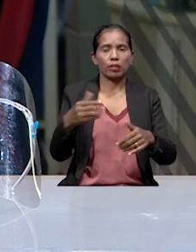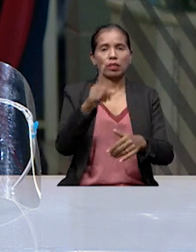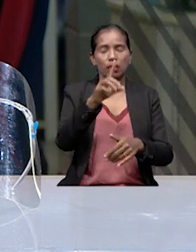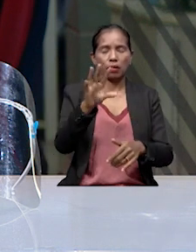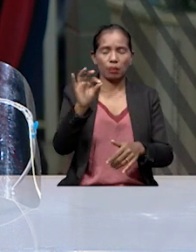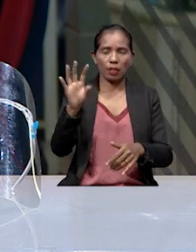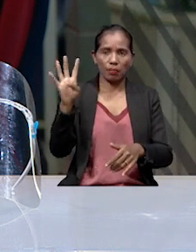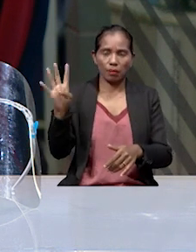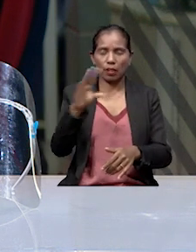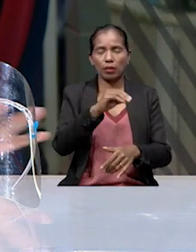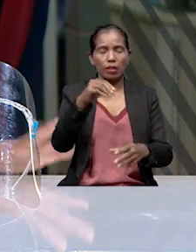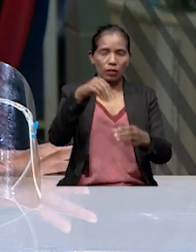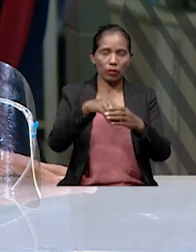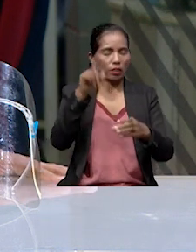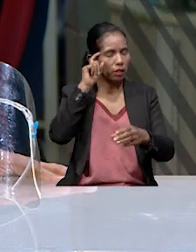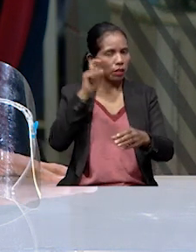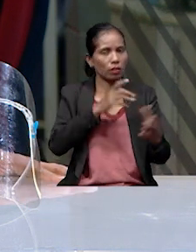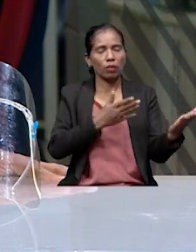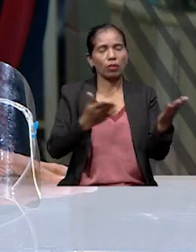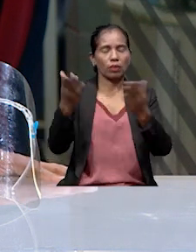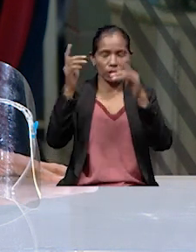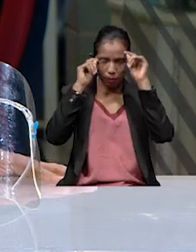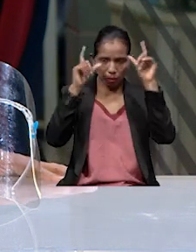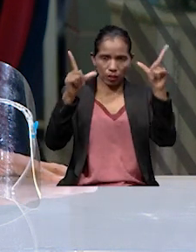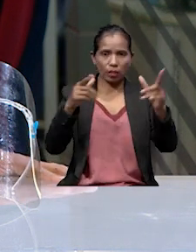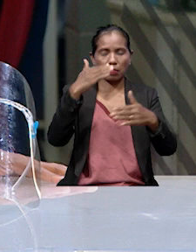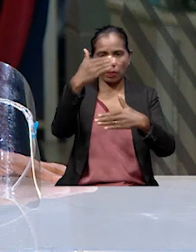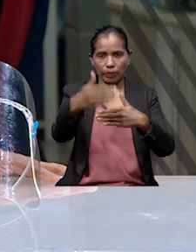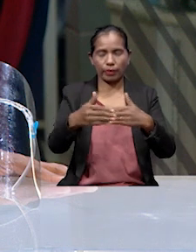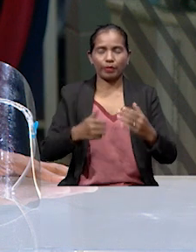1974-1975, inclui Carol Alexandre Guzmão, Rodilori, Timor-Leste e Baoim.